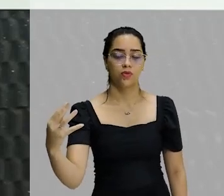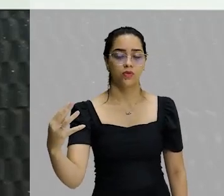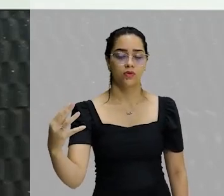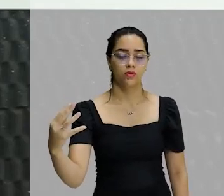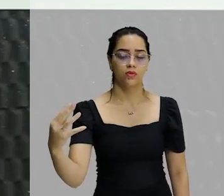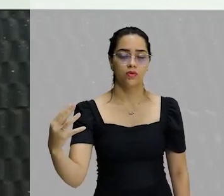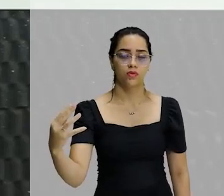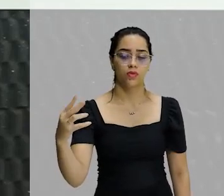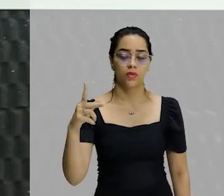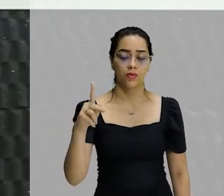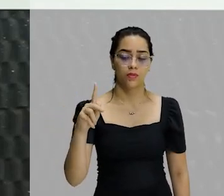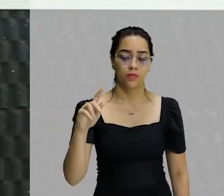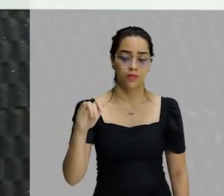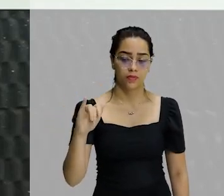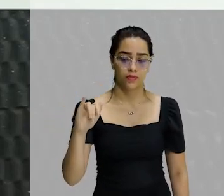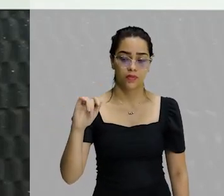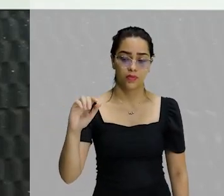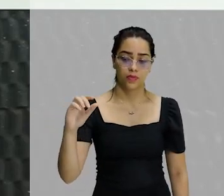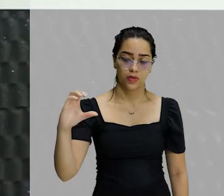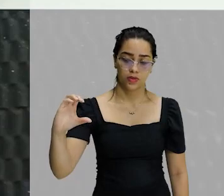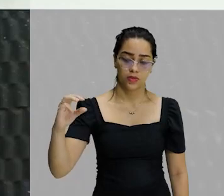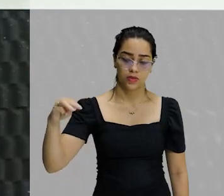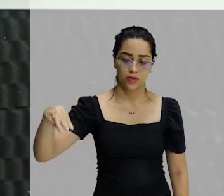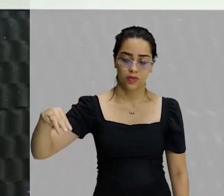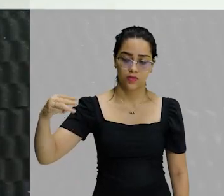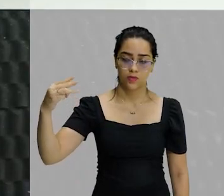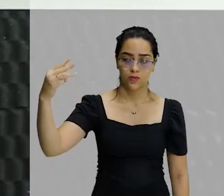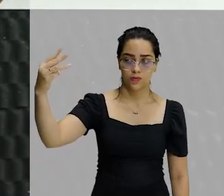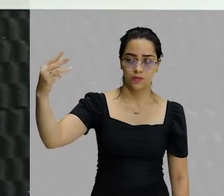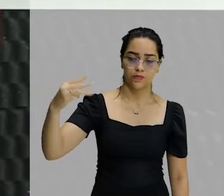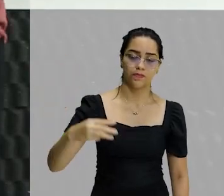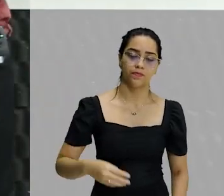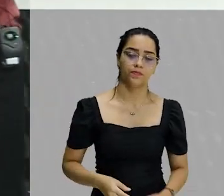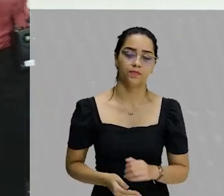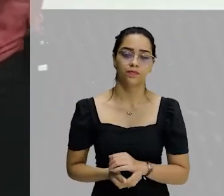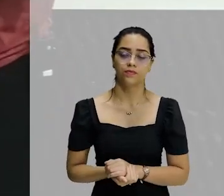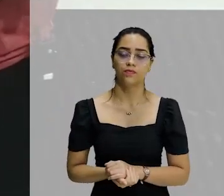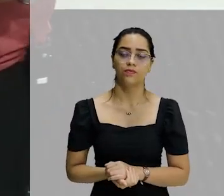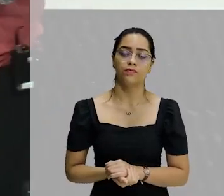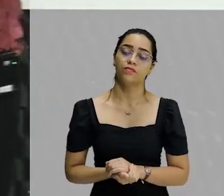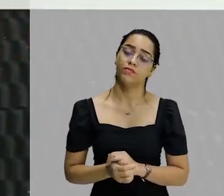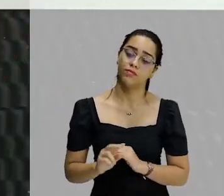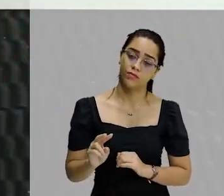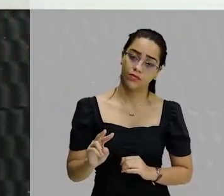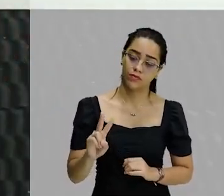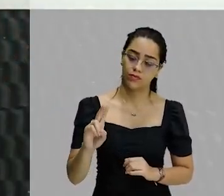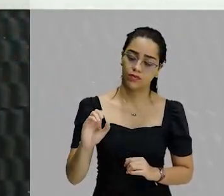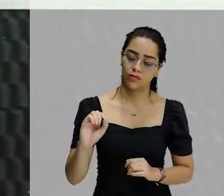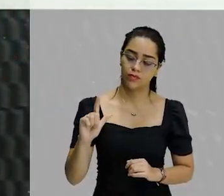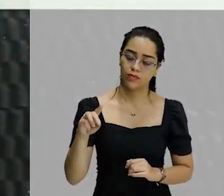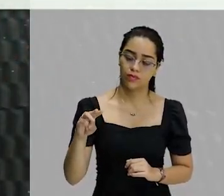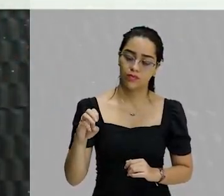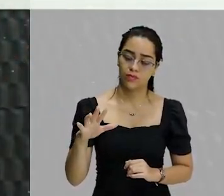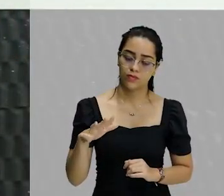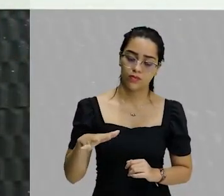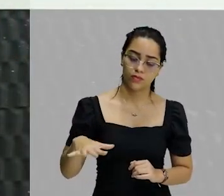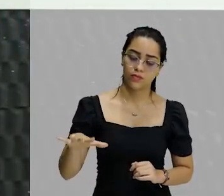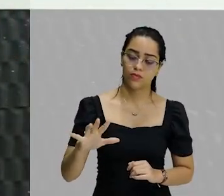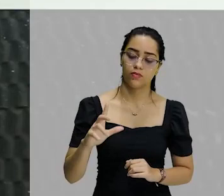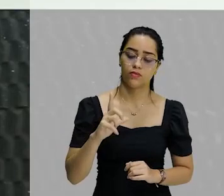2.304 π centímetros cúbicos. Certo? Esse é o volume, esse é o